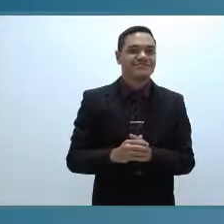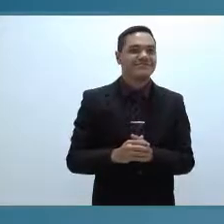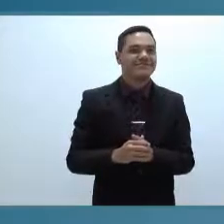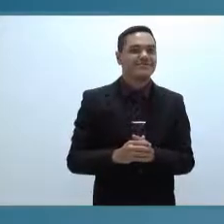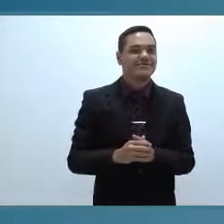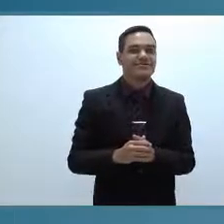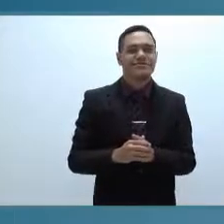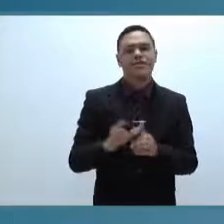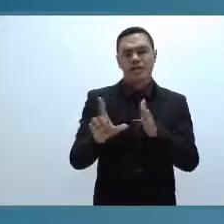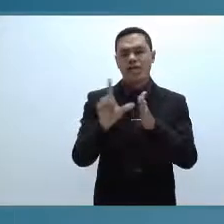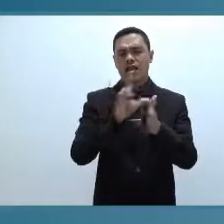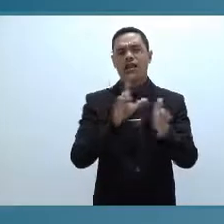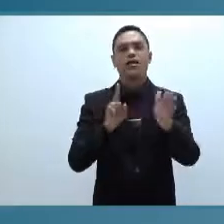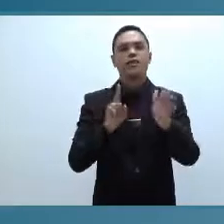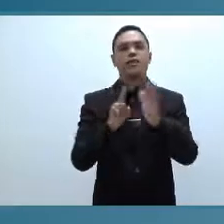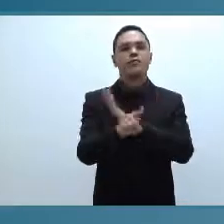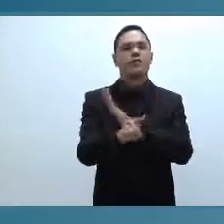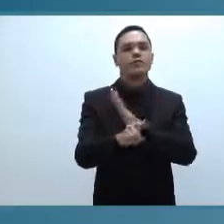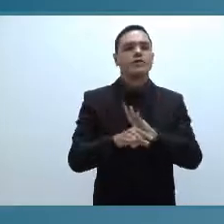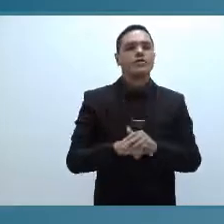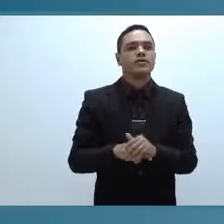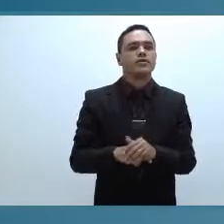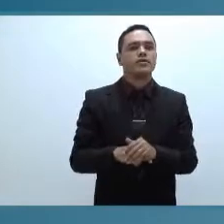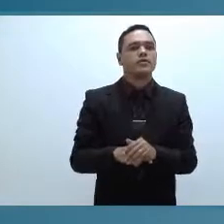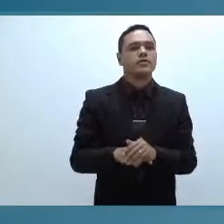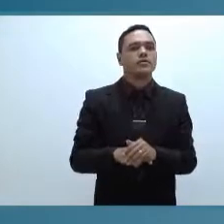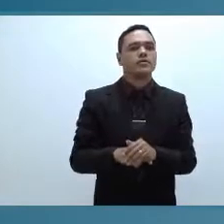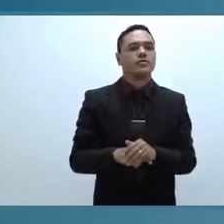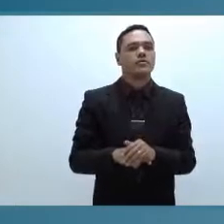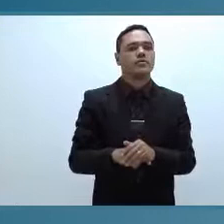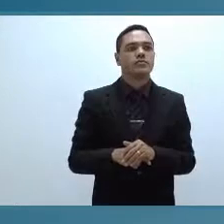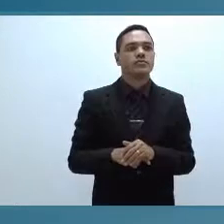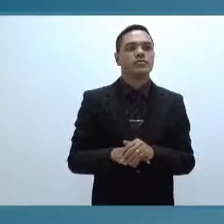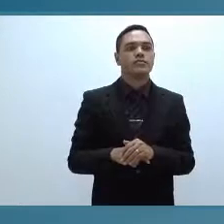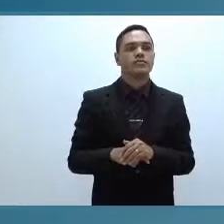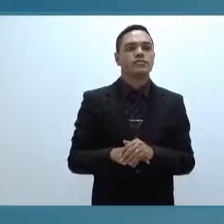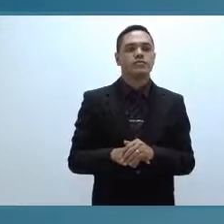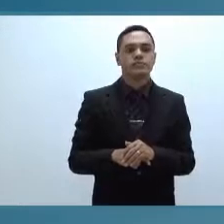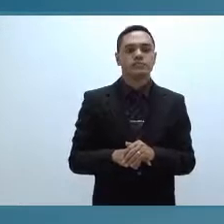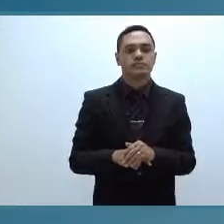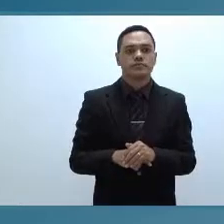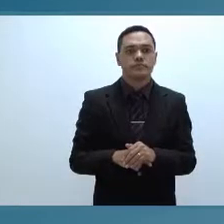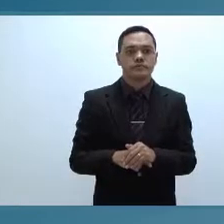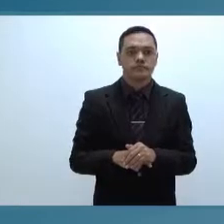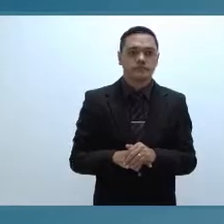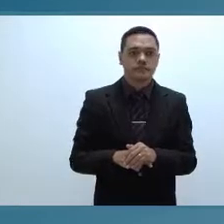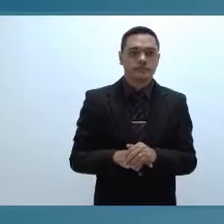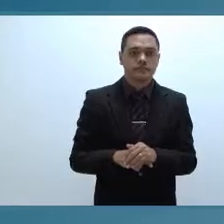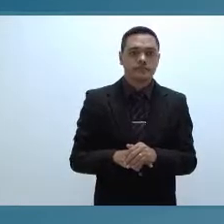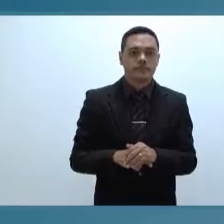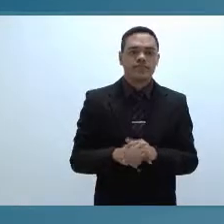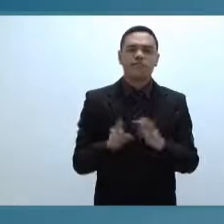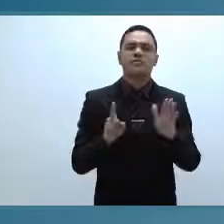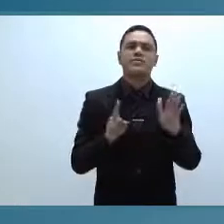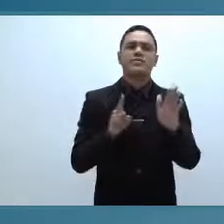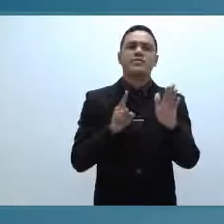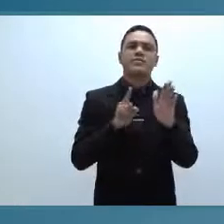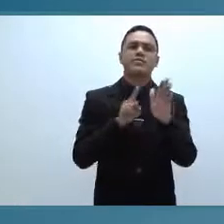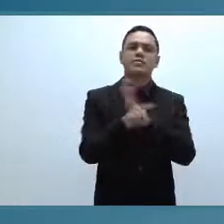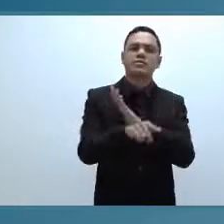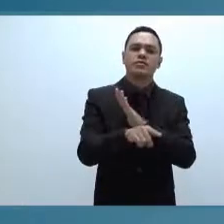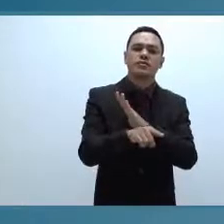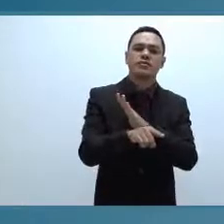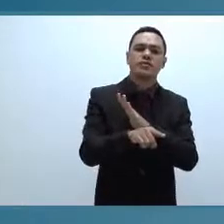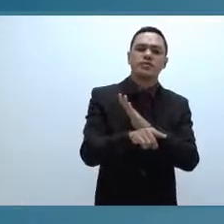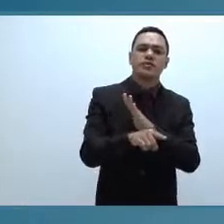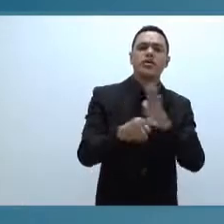uma pergunta para o faz poucos instantes, pouco tempo, se essa resolução de 2017,